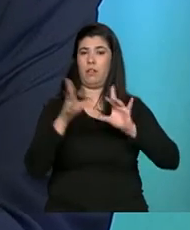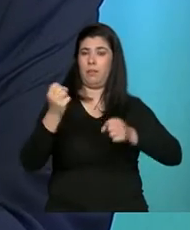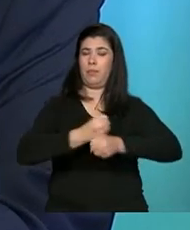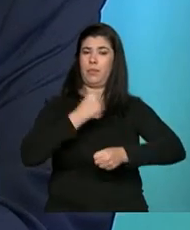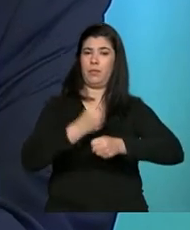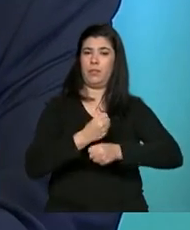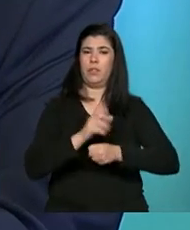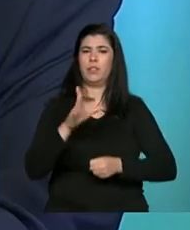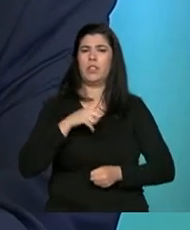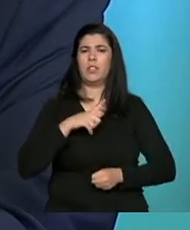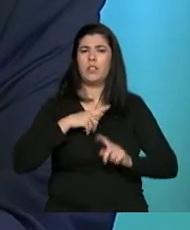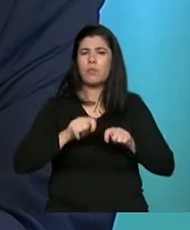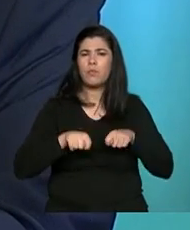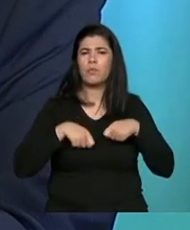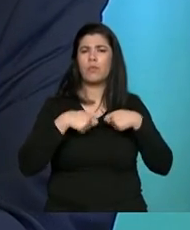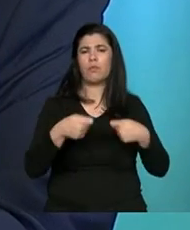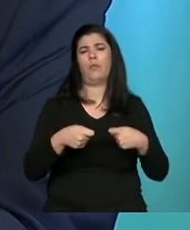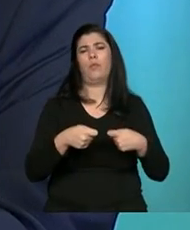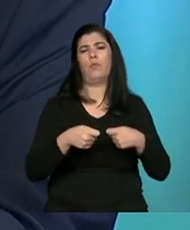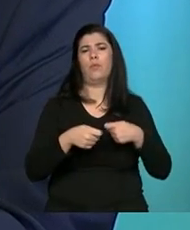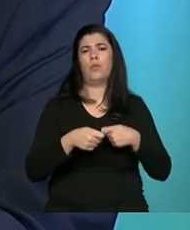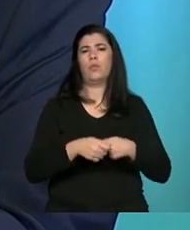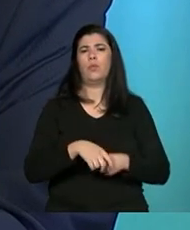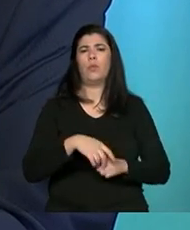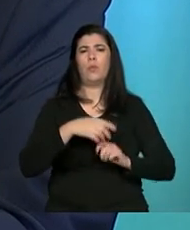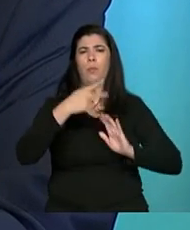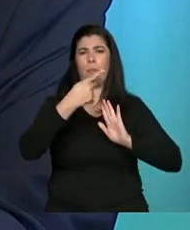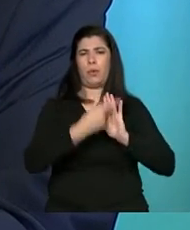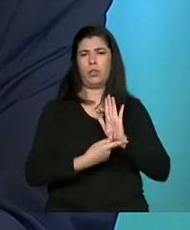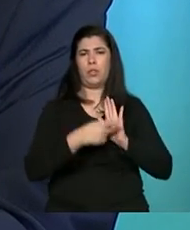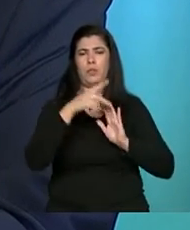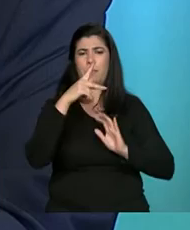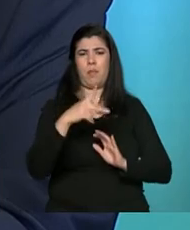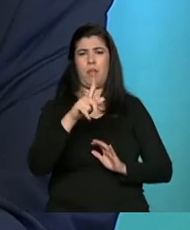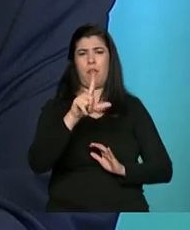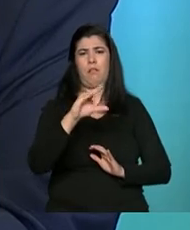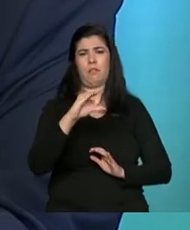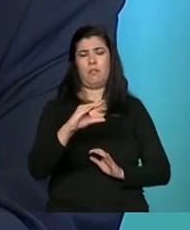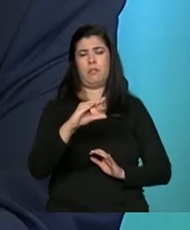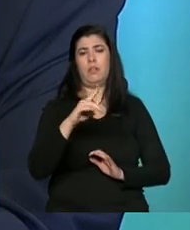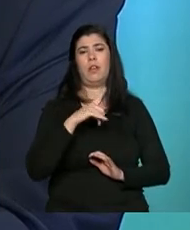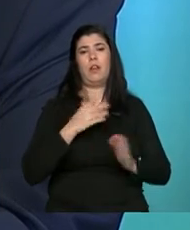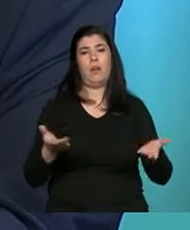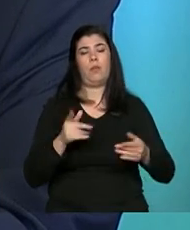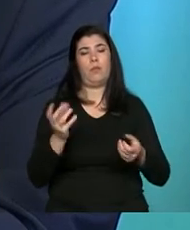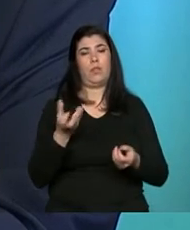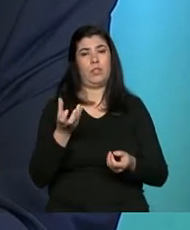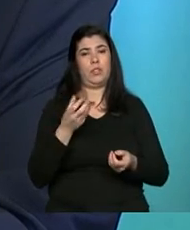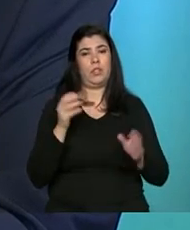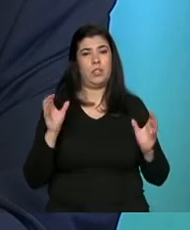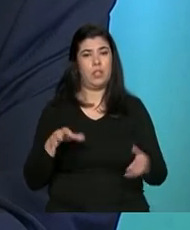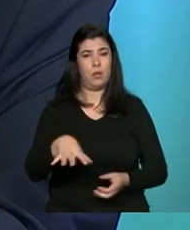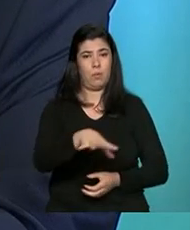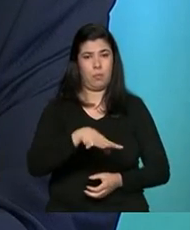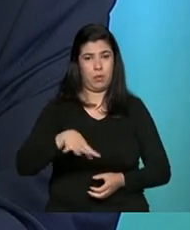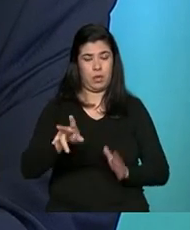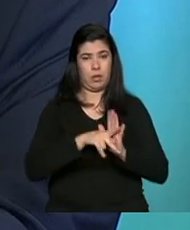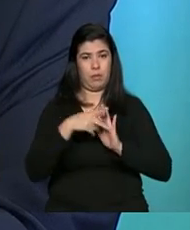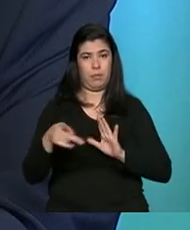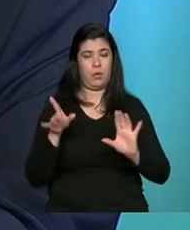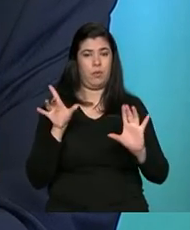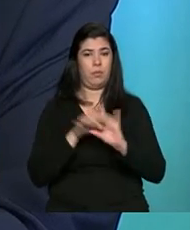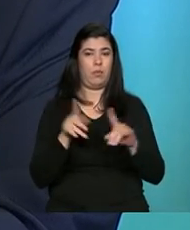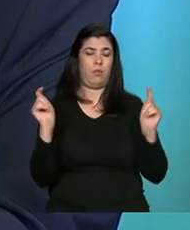do plc 140 agora nós queremos portanto ter uma unidade de competência da união